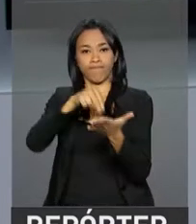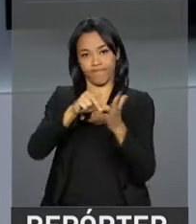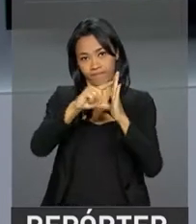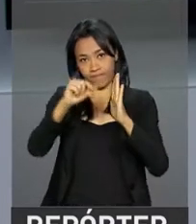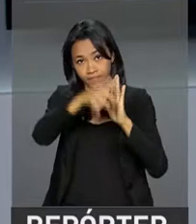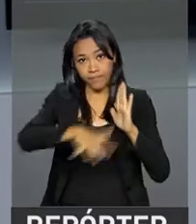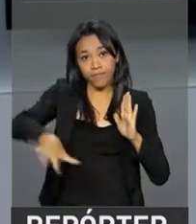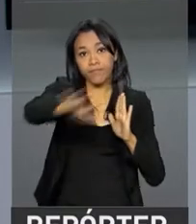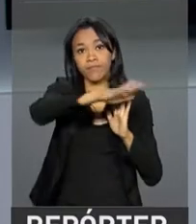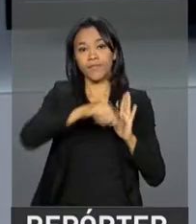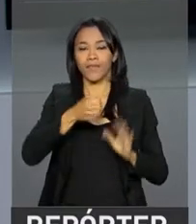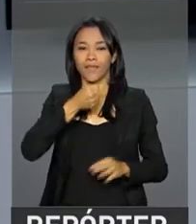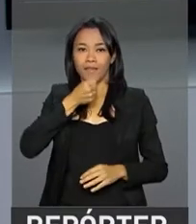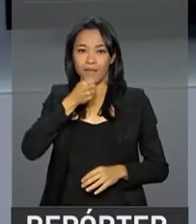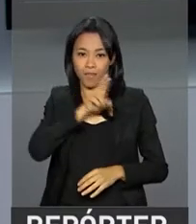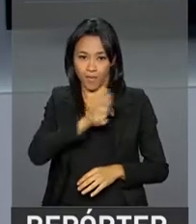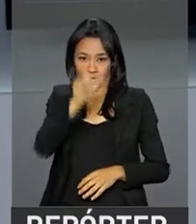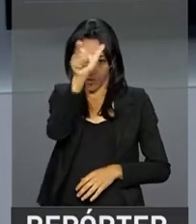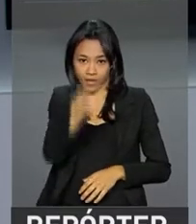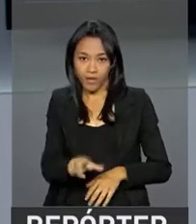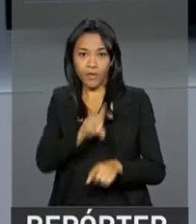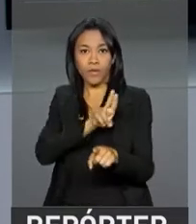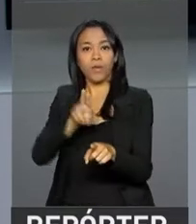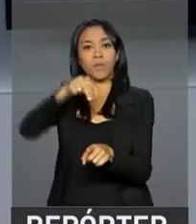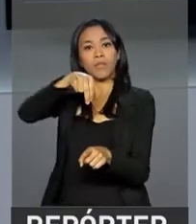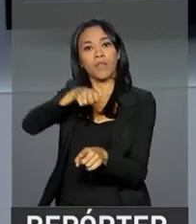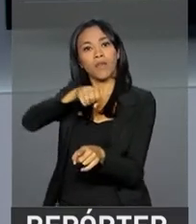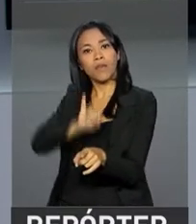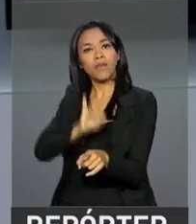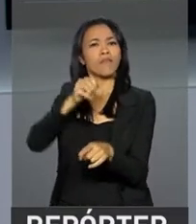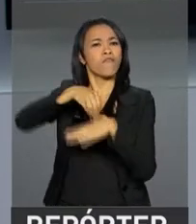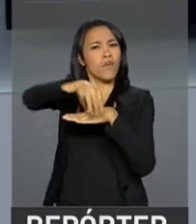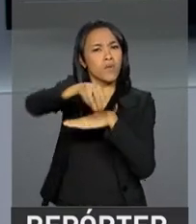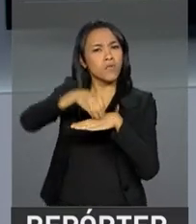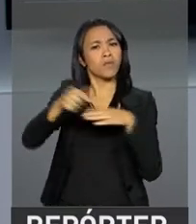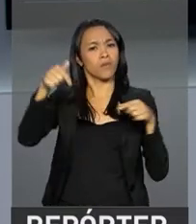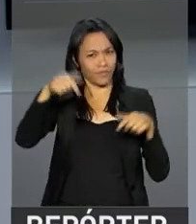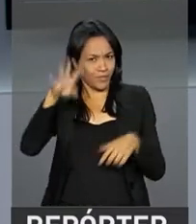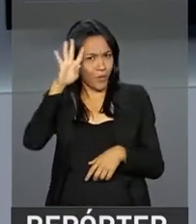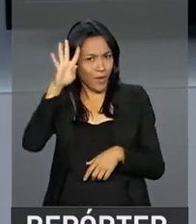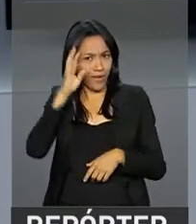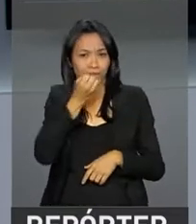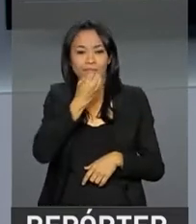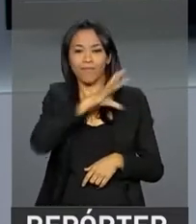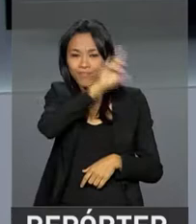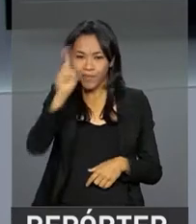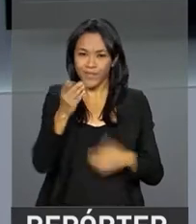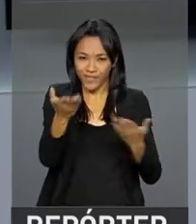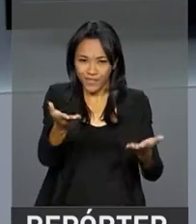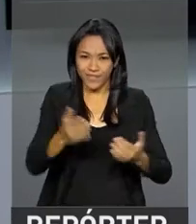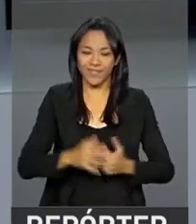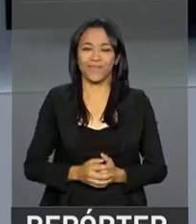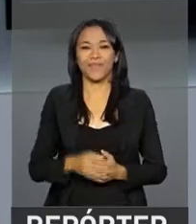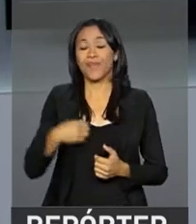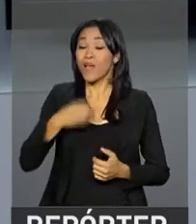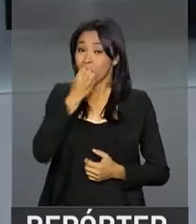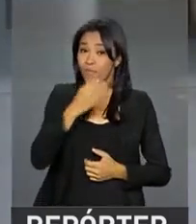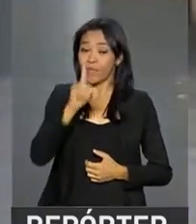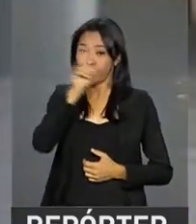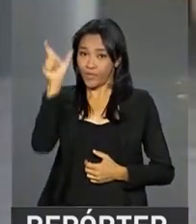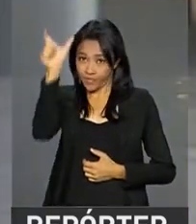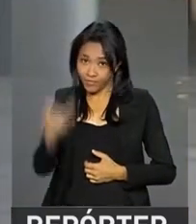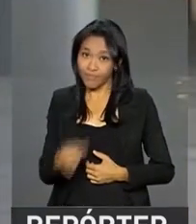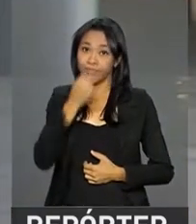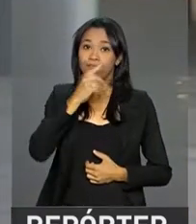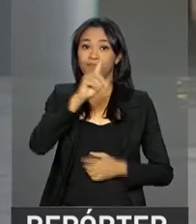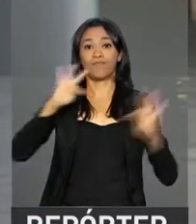onde está o repórter nem pereira que traz as informações desta quarta feira pra gente bom dia nem bom dia carol de a todos a